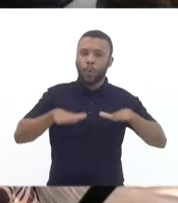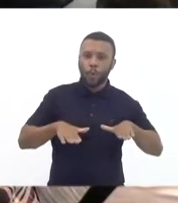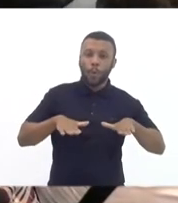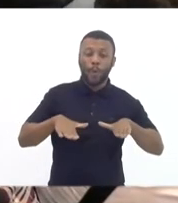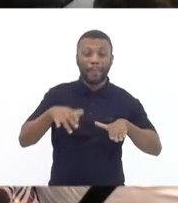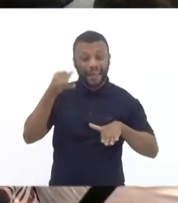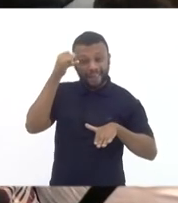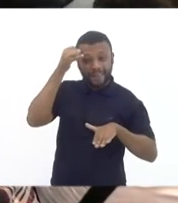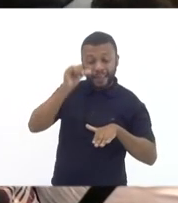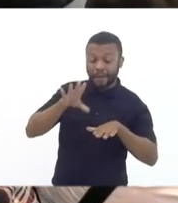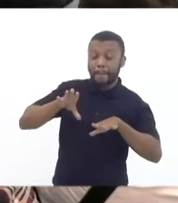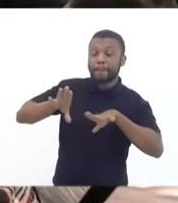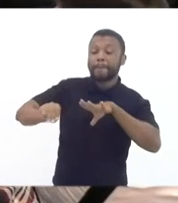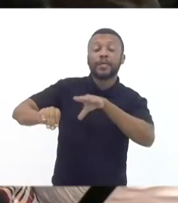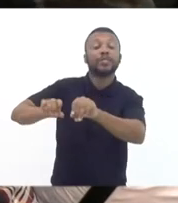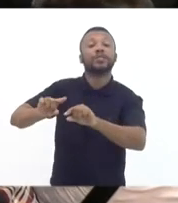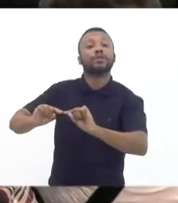depois.